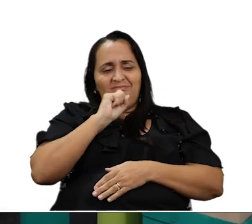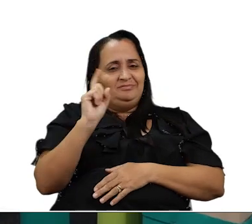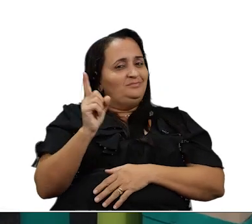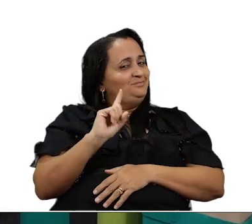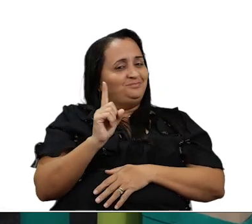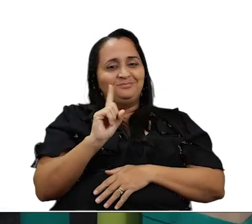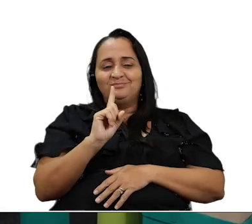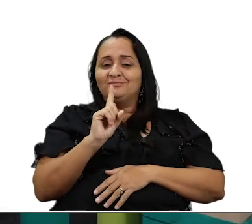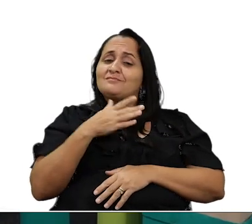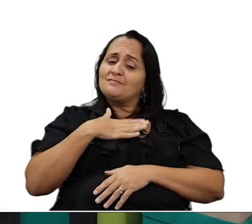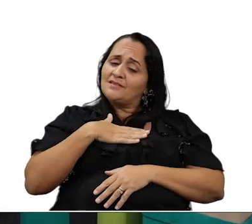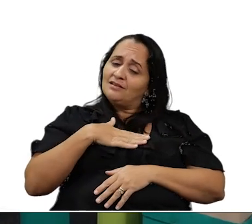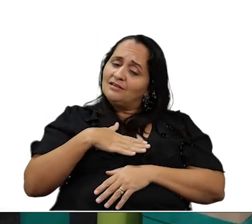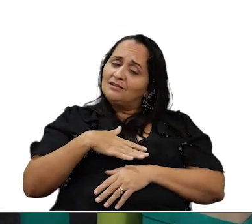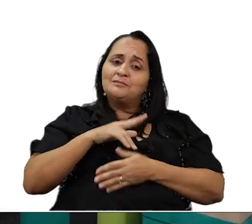é